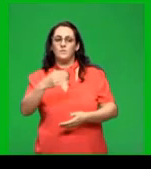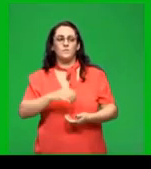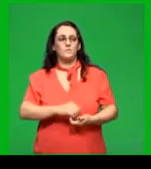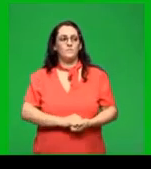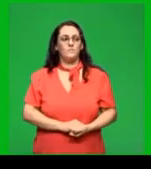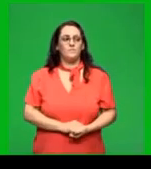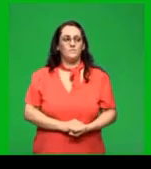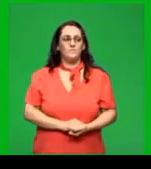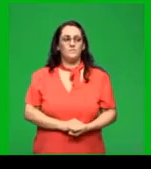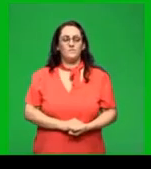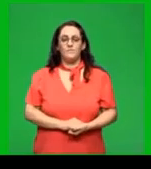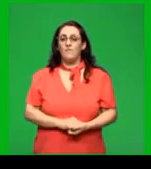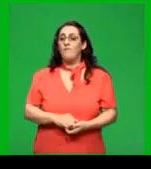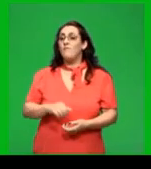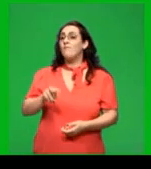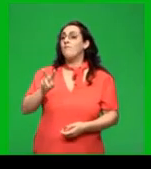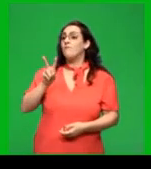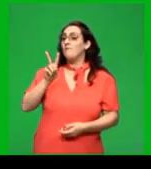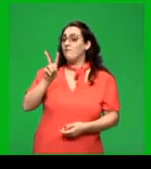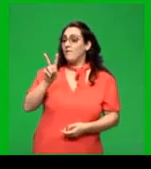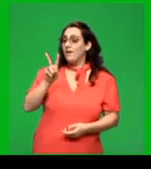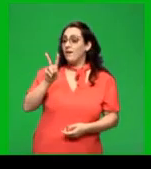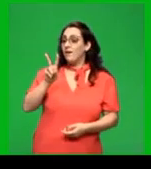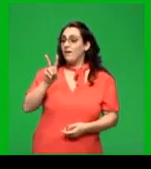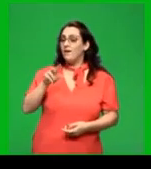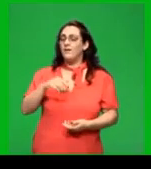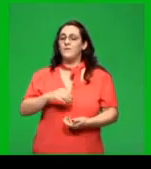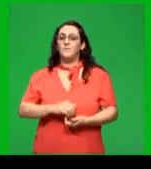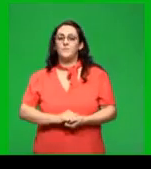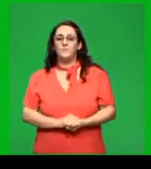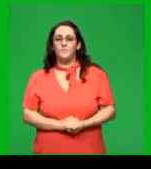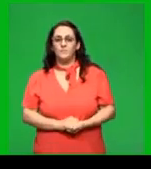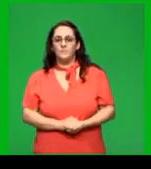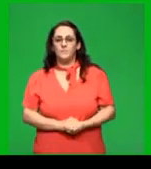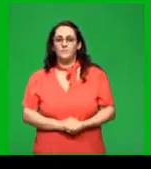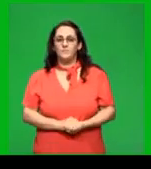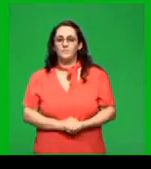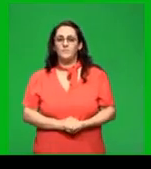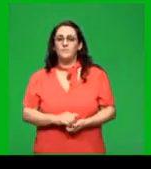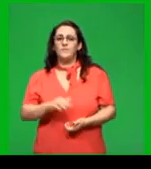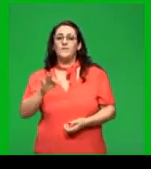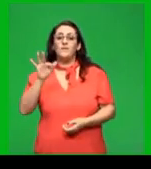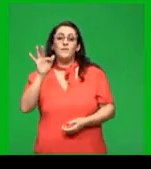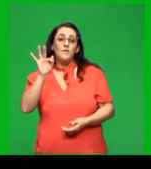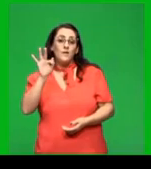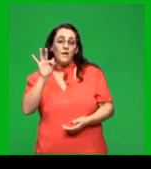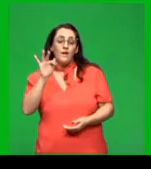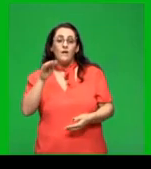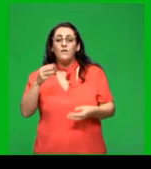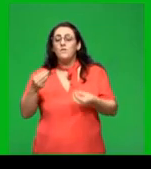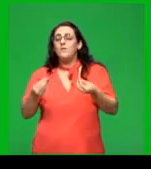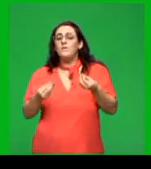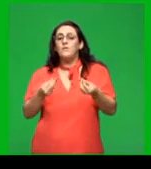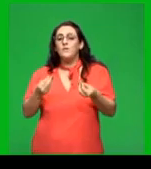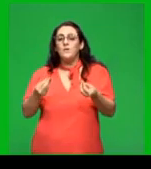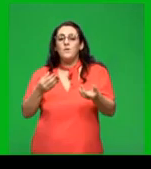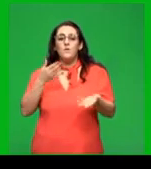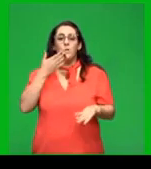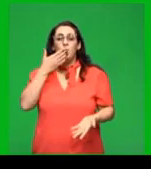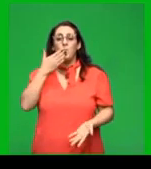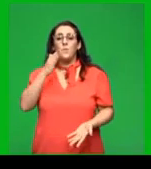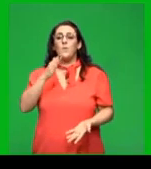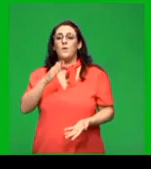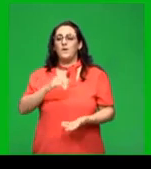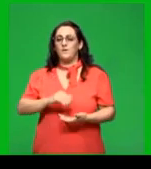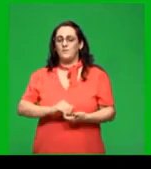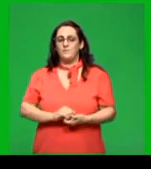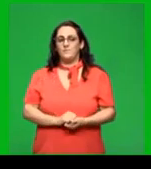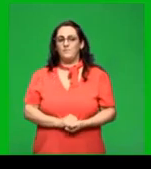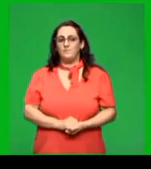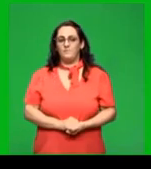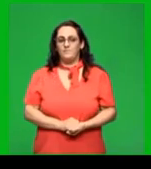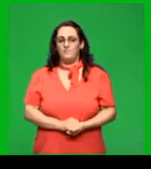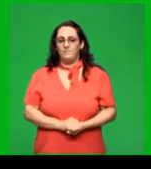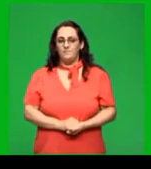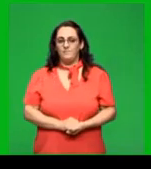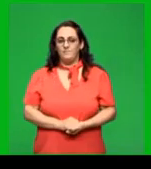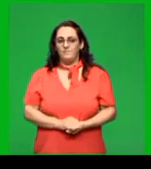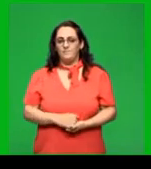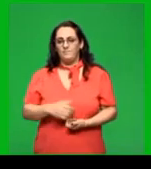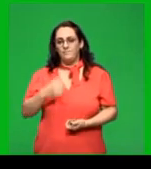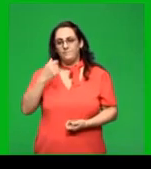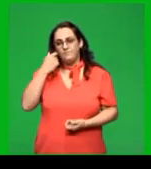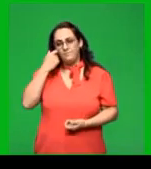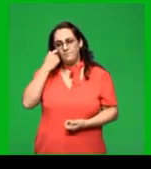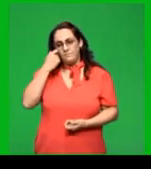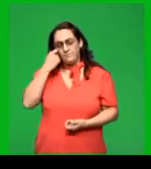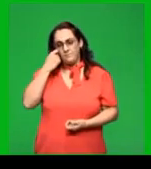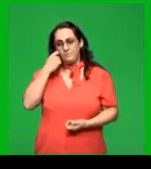É vero! Oh! É fake! Vamos lá. Bom,